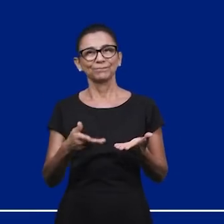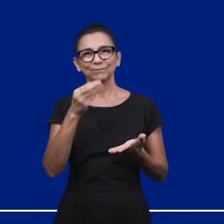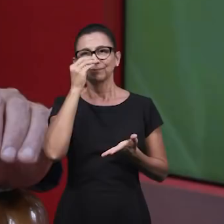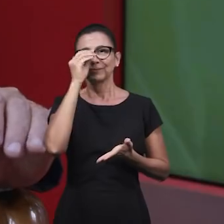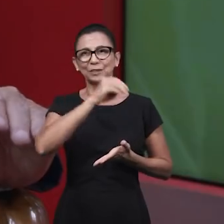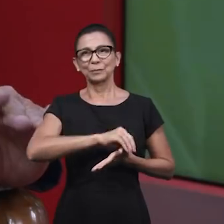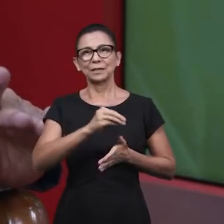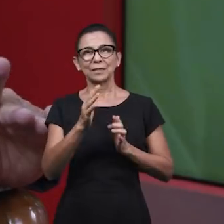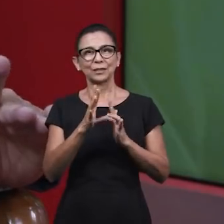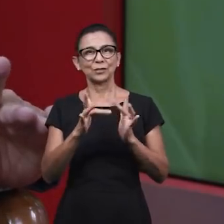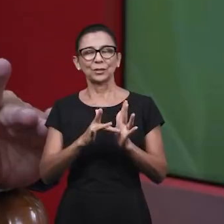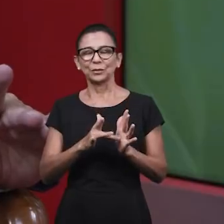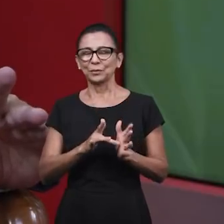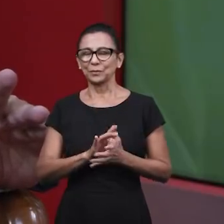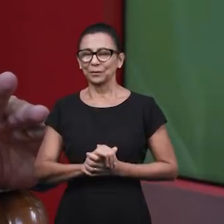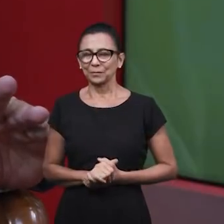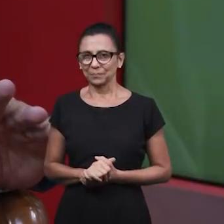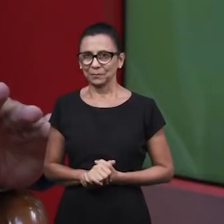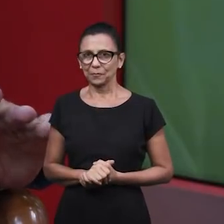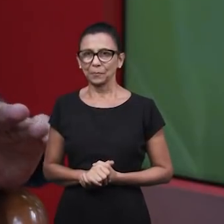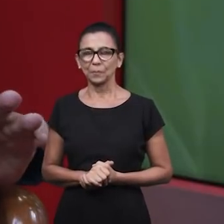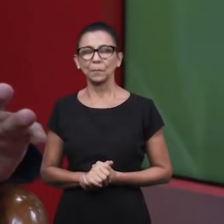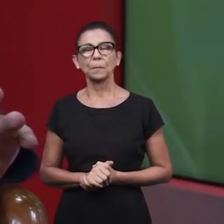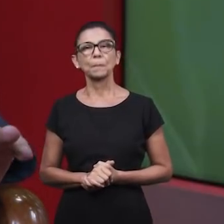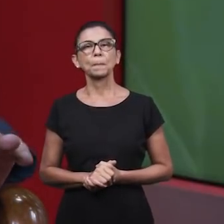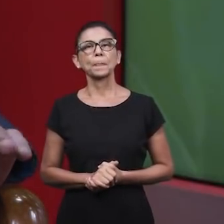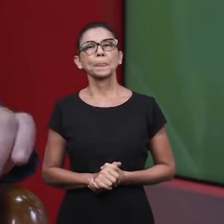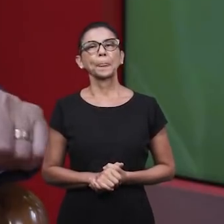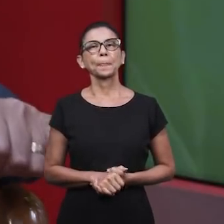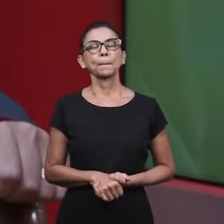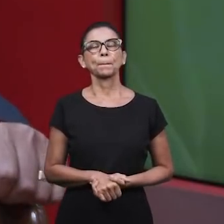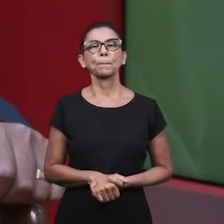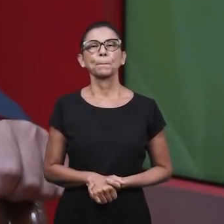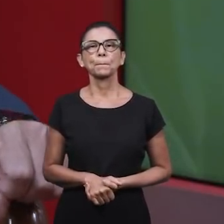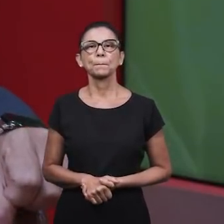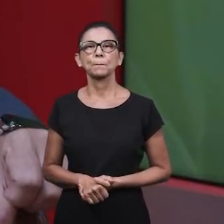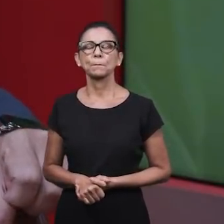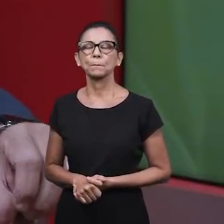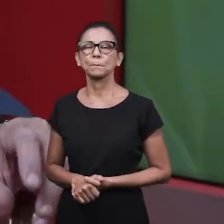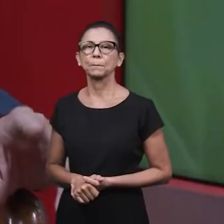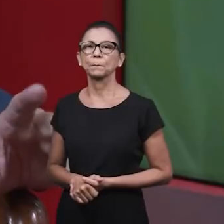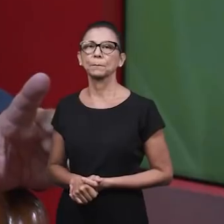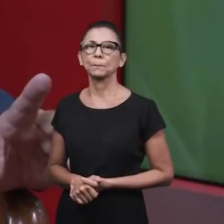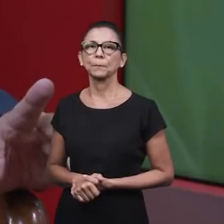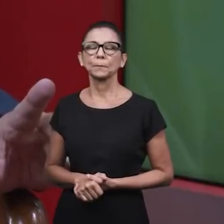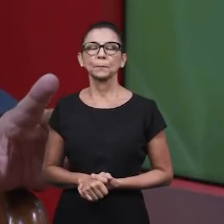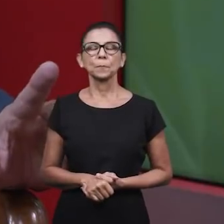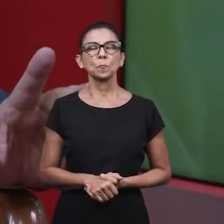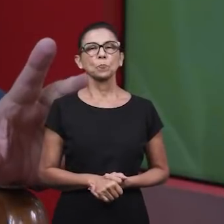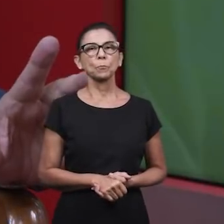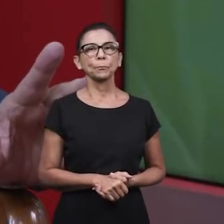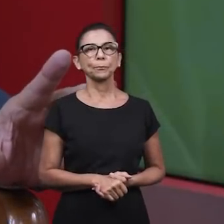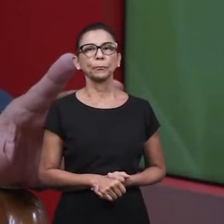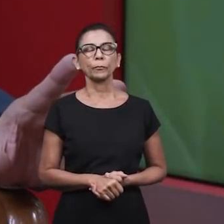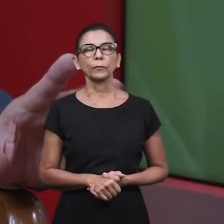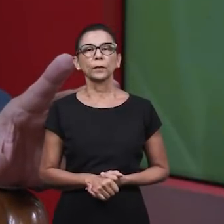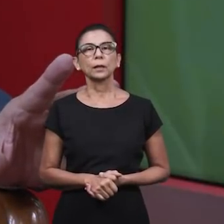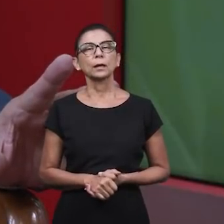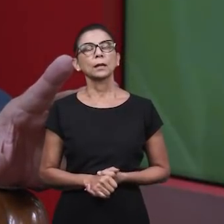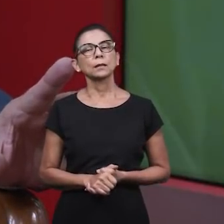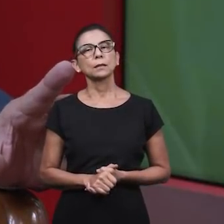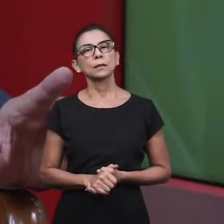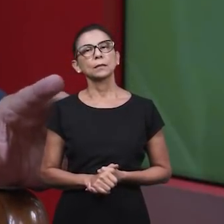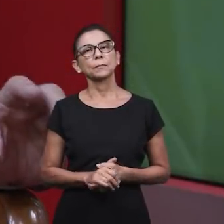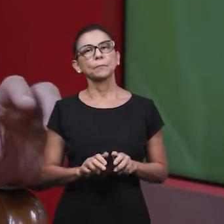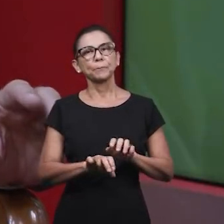E nós devemos observar, queridos, que a história que está registrada nas